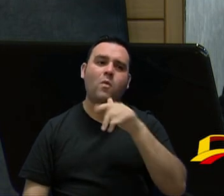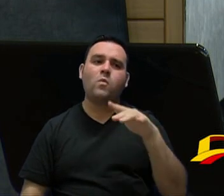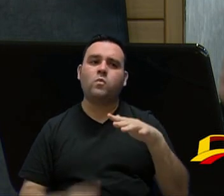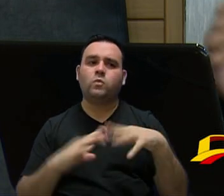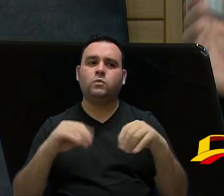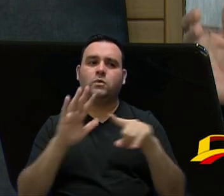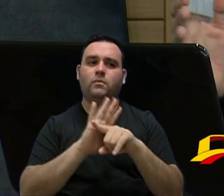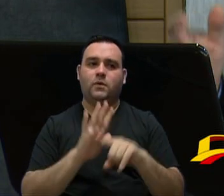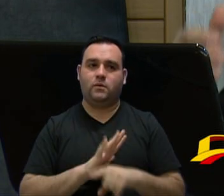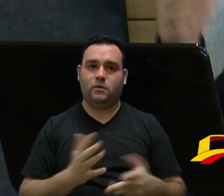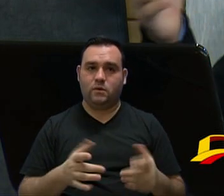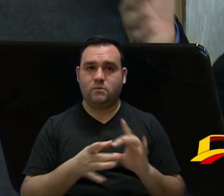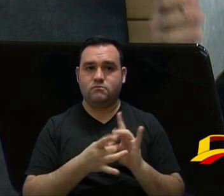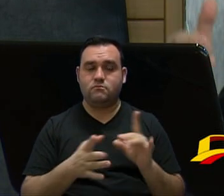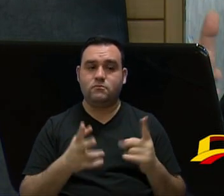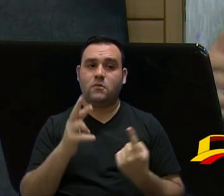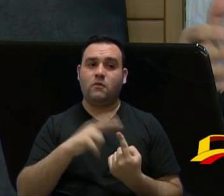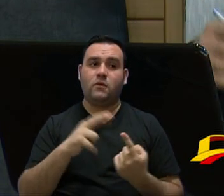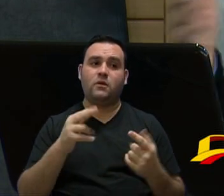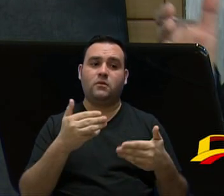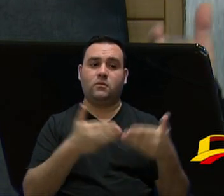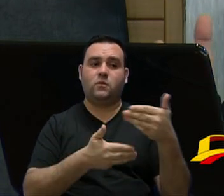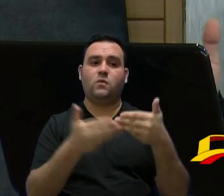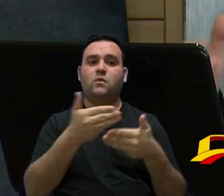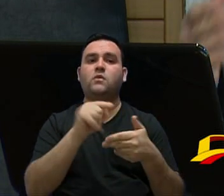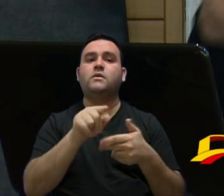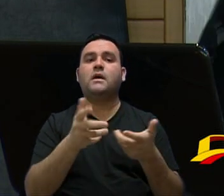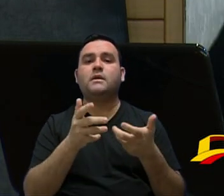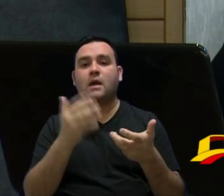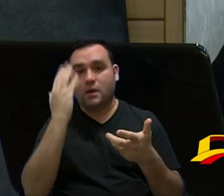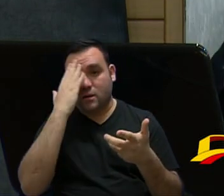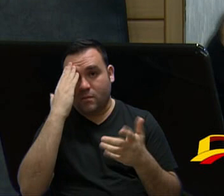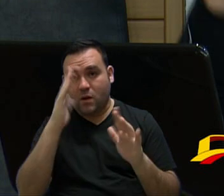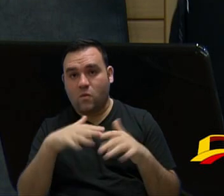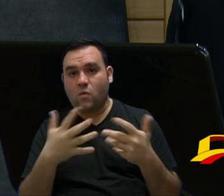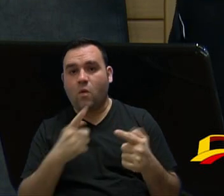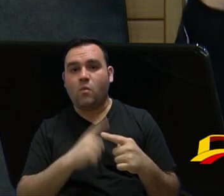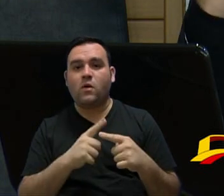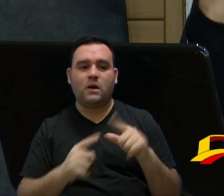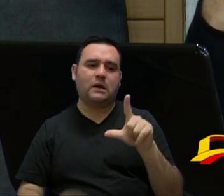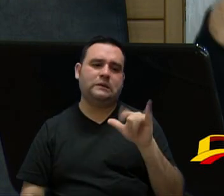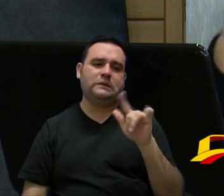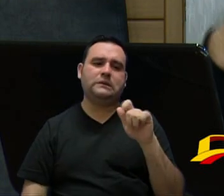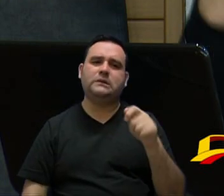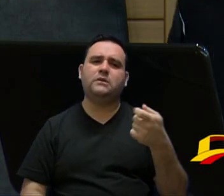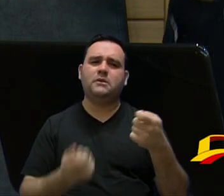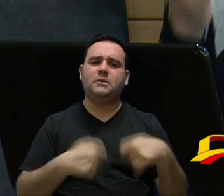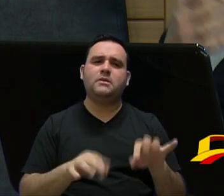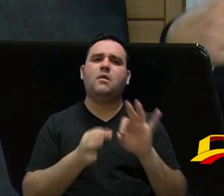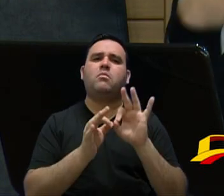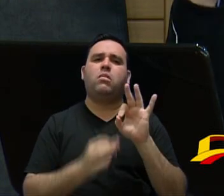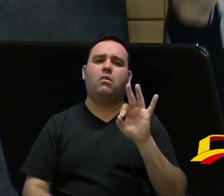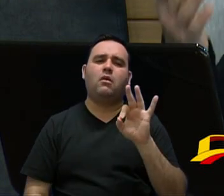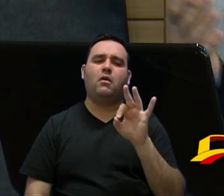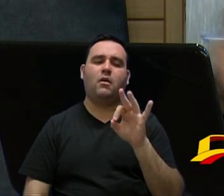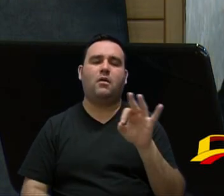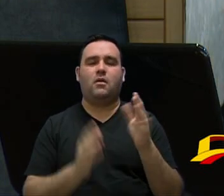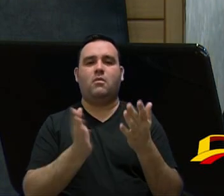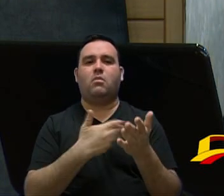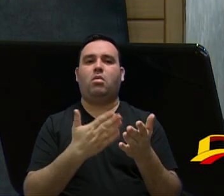fazer pergunta fizesse alguma pergunta referente esse quadro do que vocês querem para que a doutora lígia não esteja não tenho que falar a